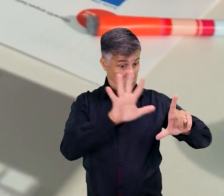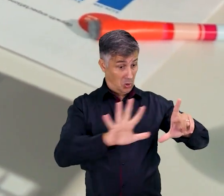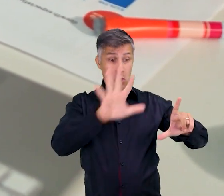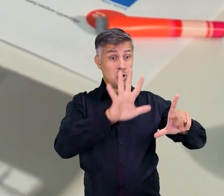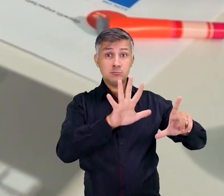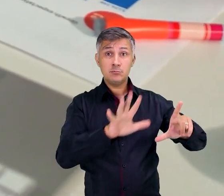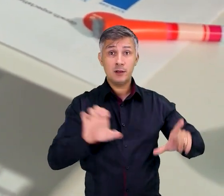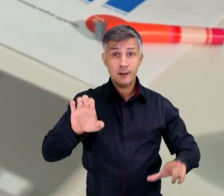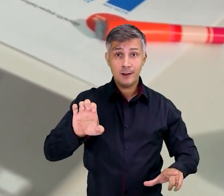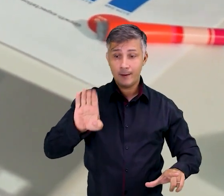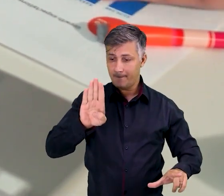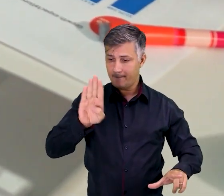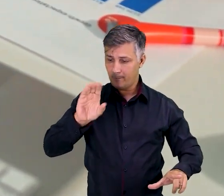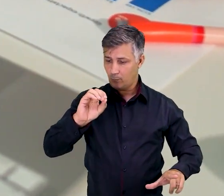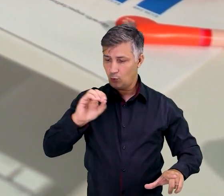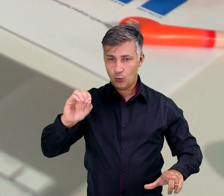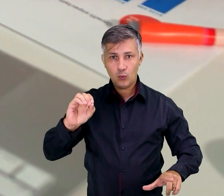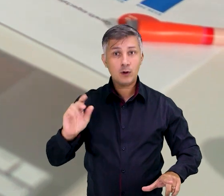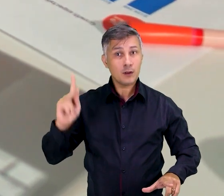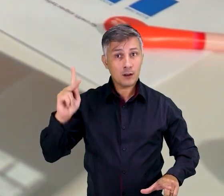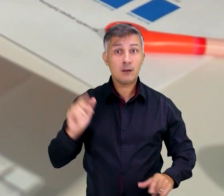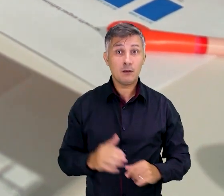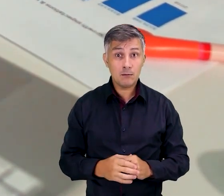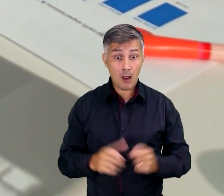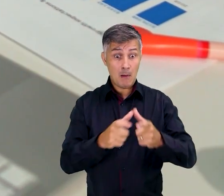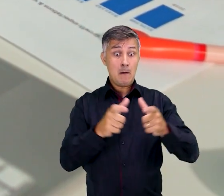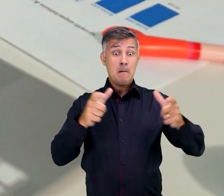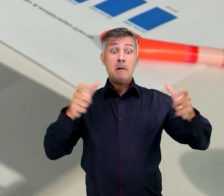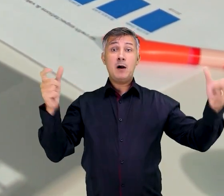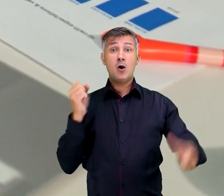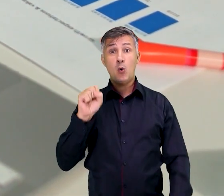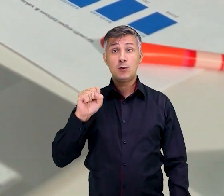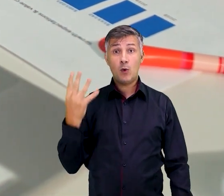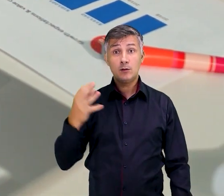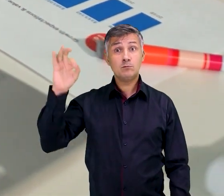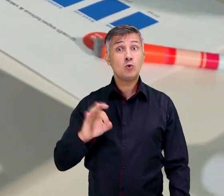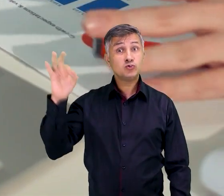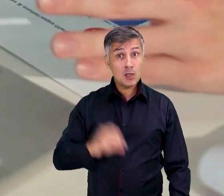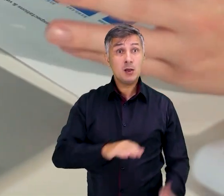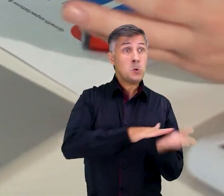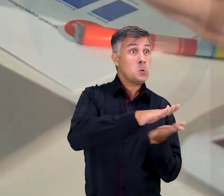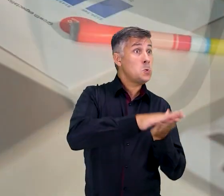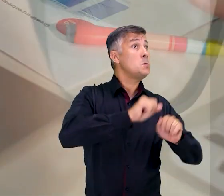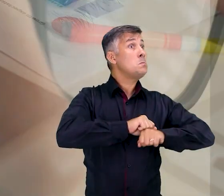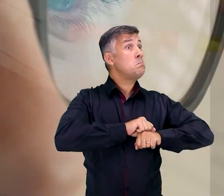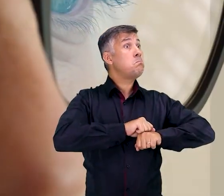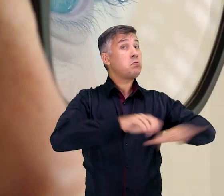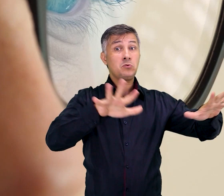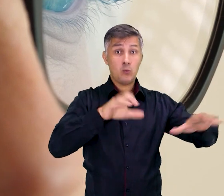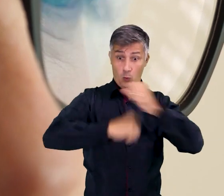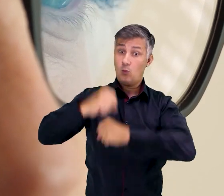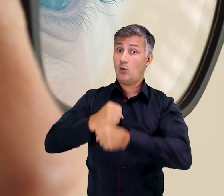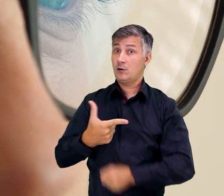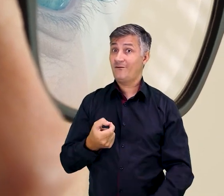de e-books e a participação das livrarias virtuais cresceu 84% na receita das editoras.